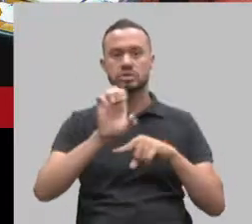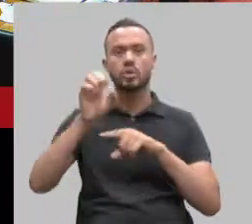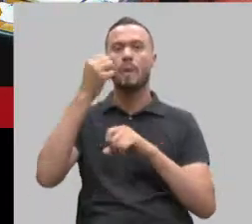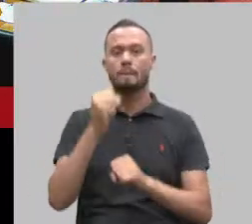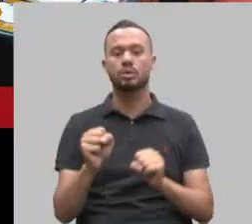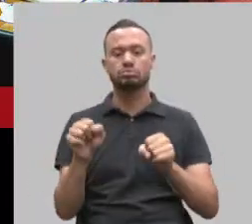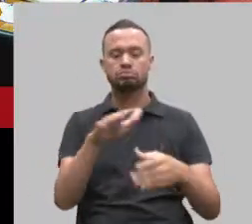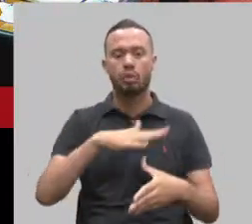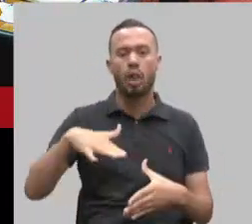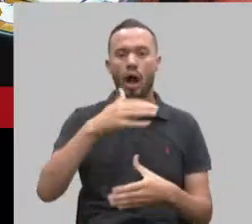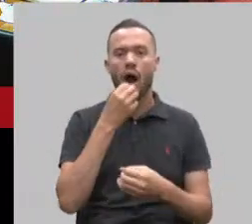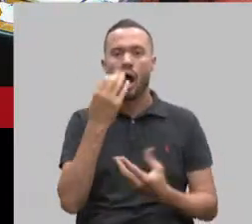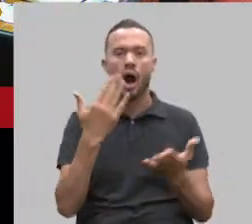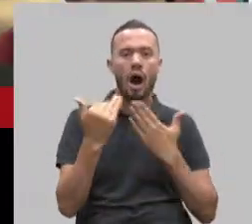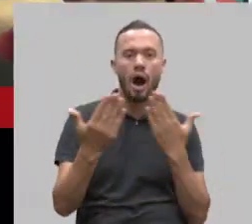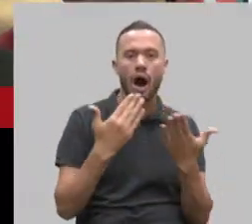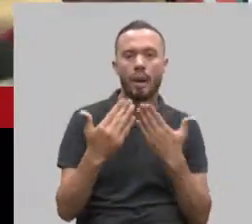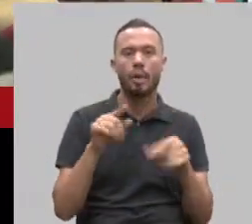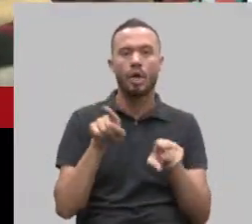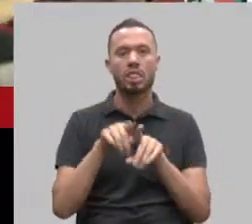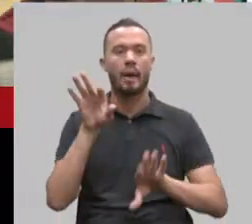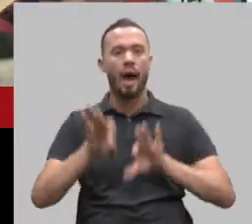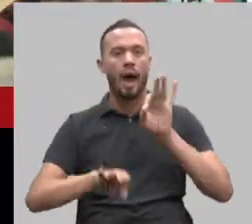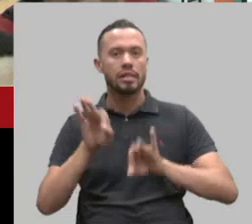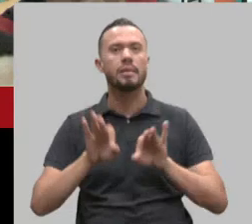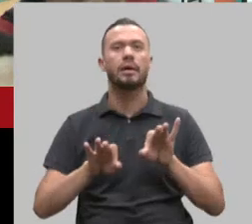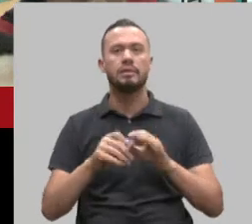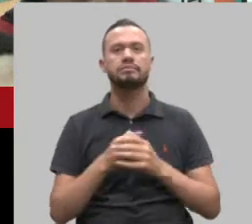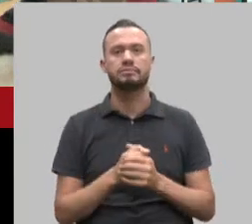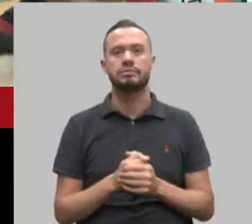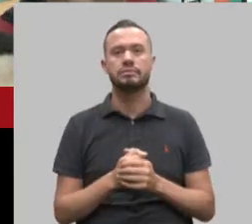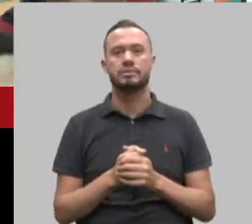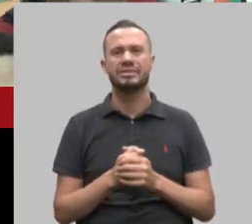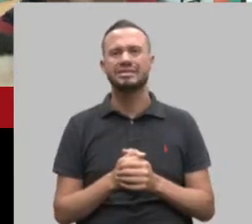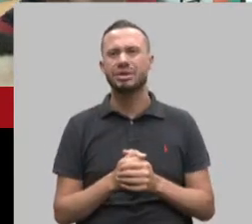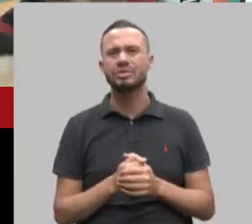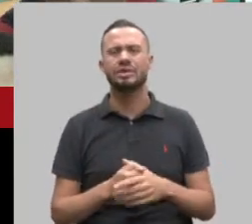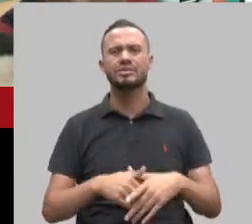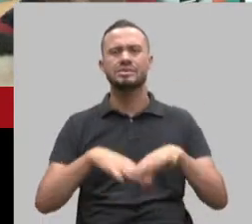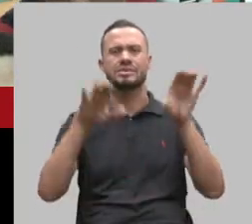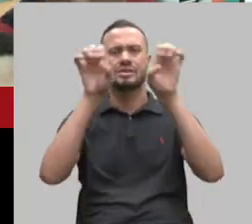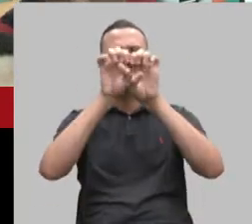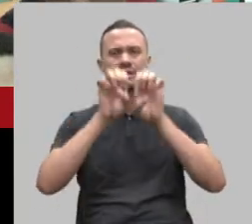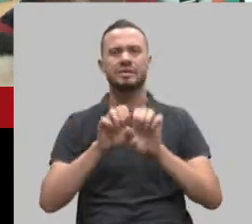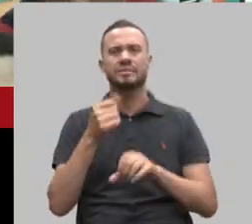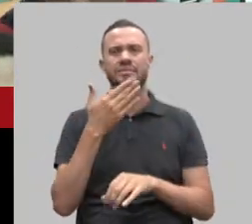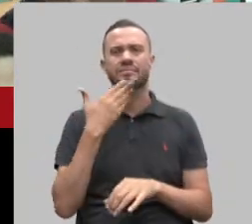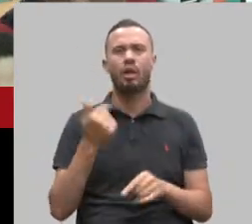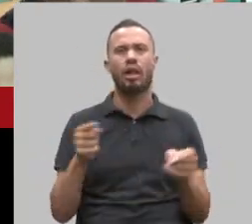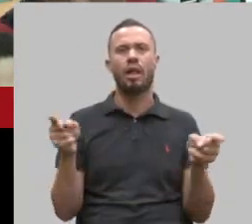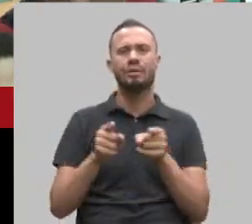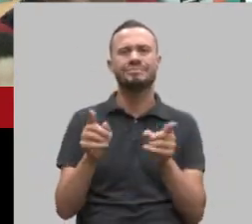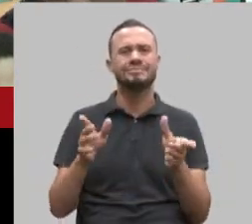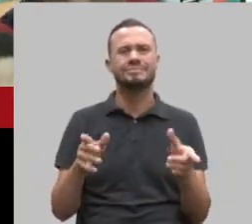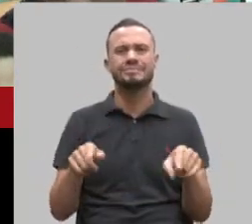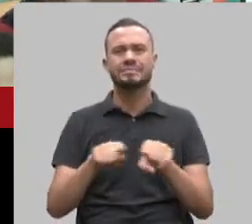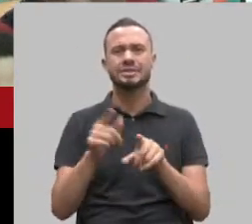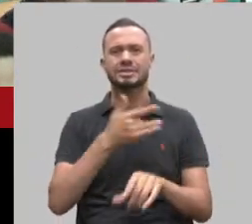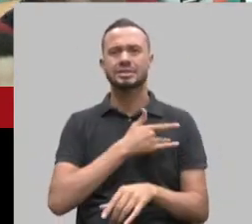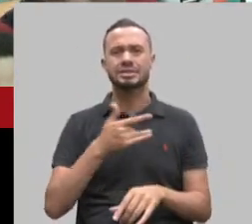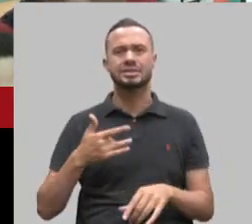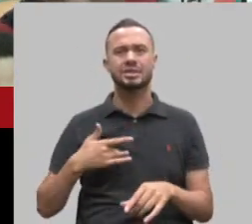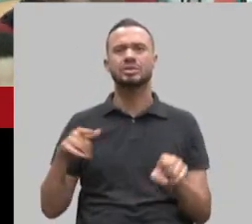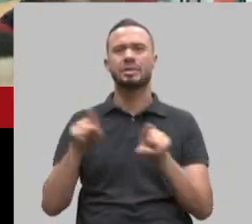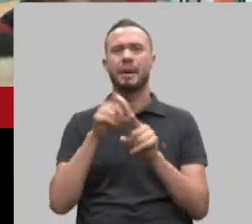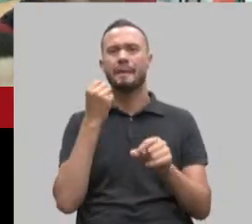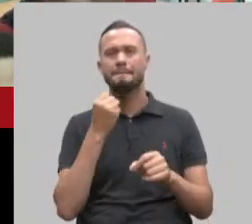adaptado à exigência do século XX a a infraestrutura de tecnologias a melhoria da infraestrutura de valorização do saúde e bem-estar dos